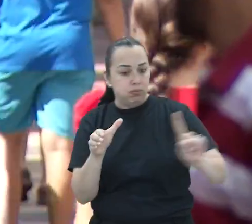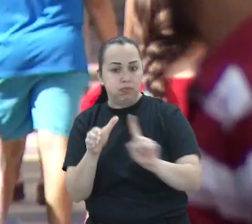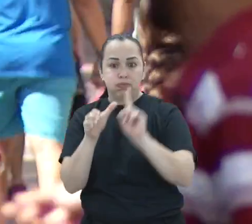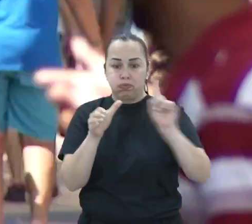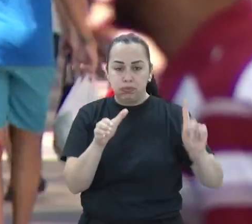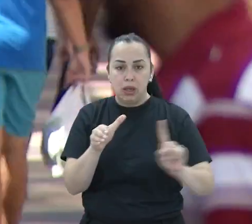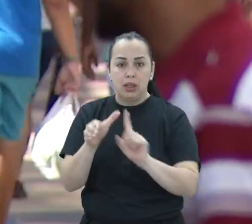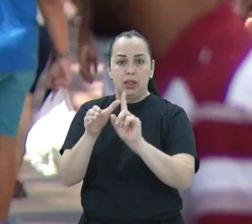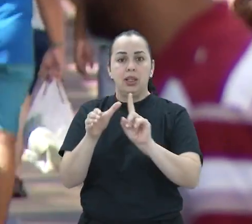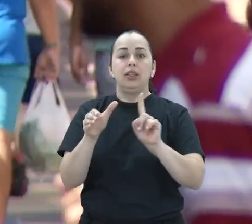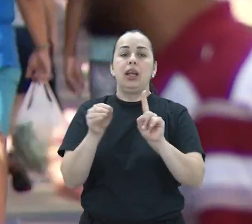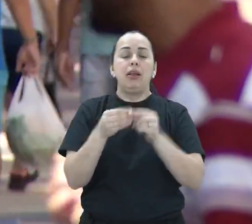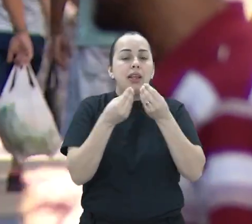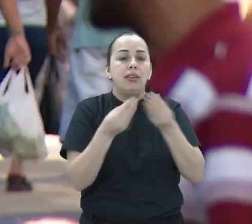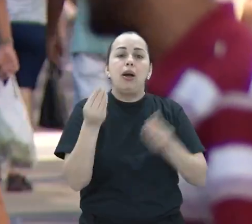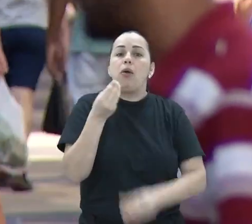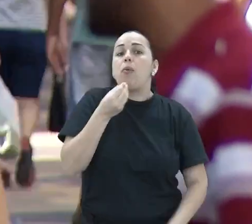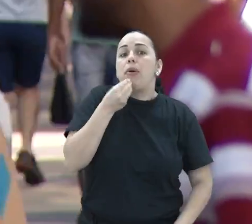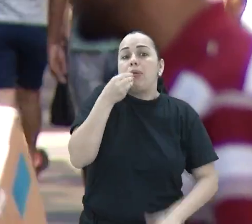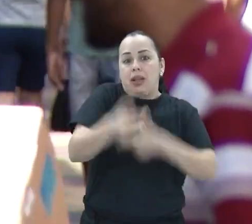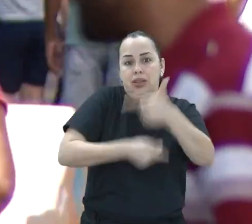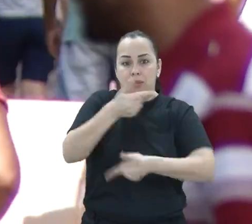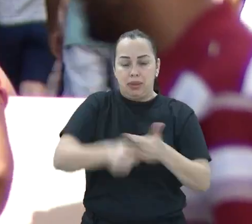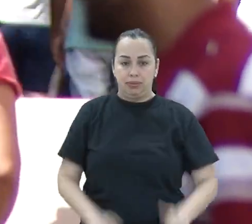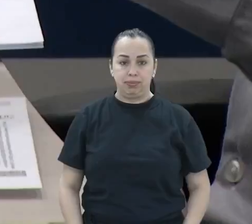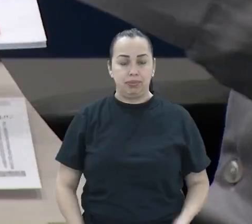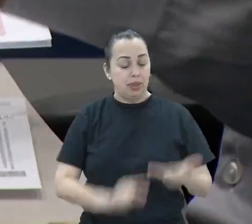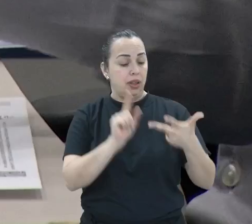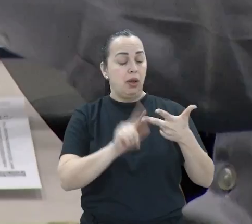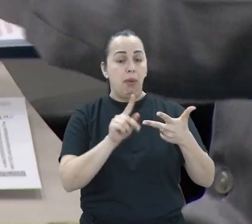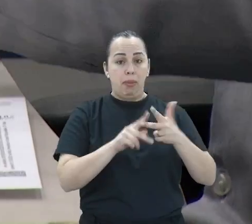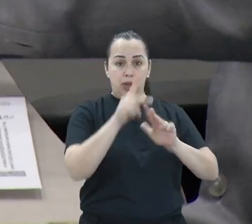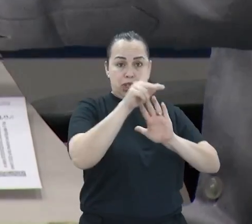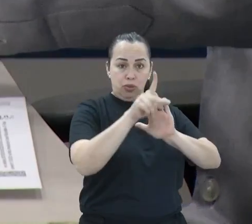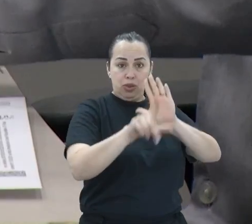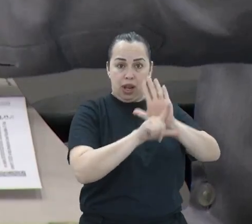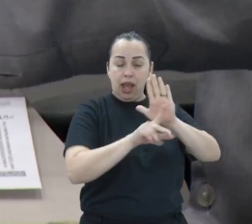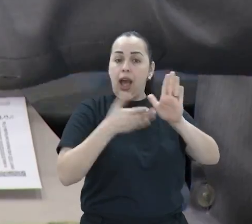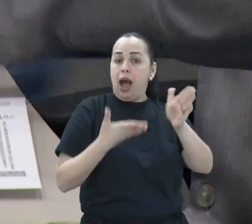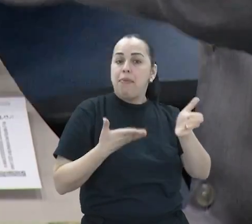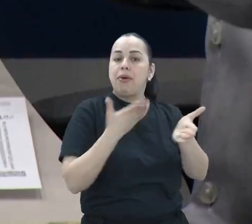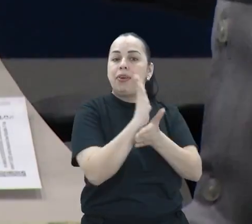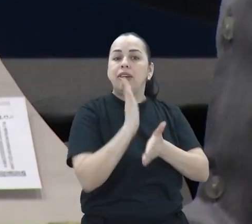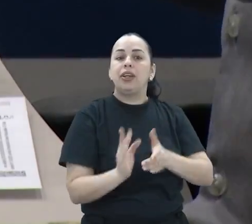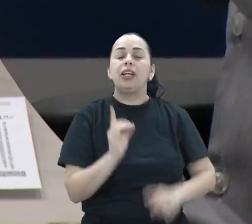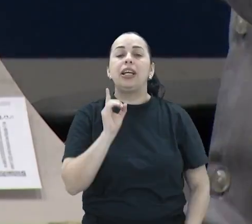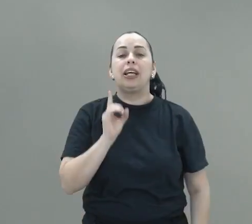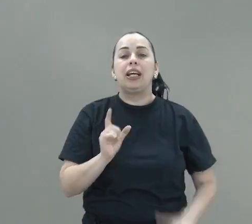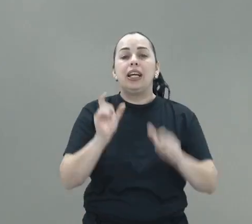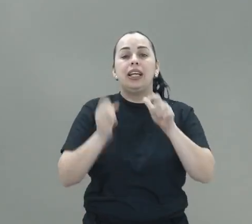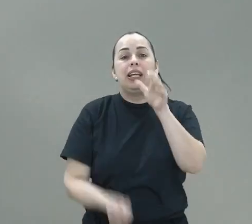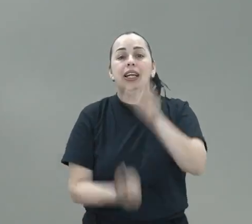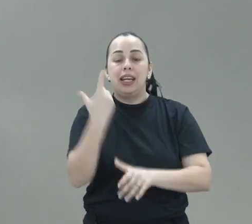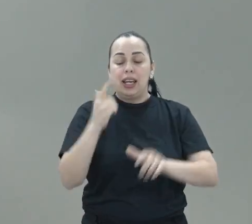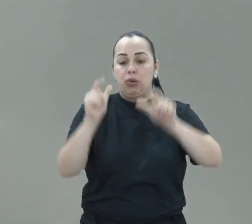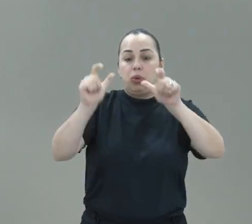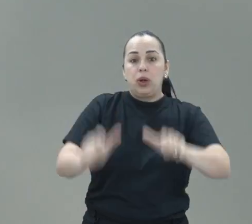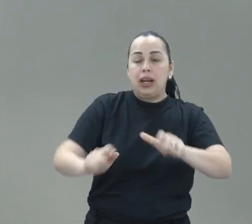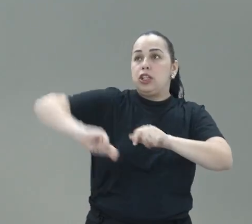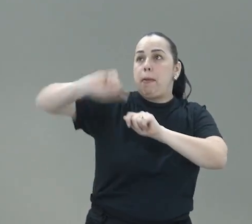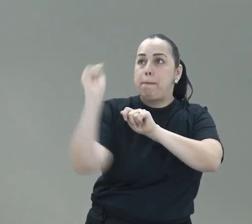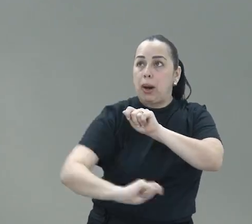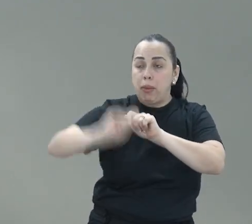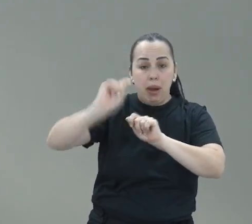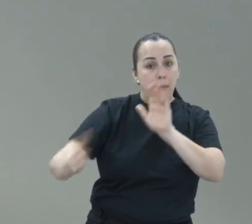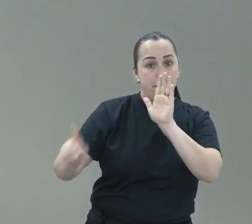à sociedade a partir de oportunidades de emprego. Também foi aprovado o projeto que cria os pipódromos em São